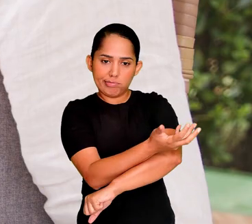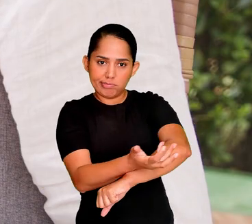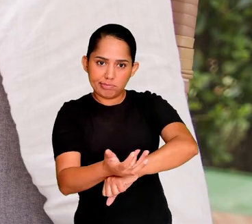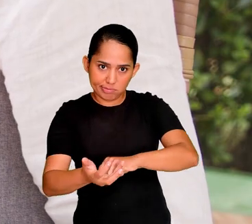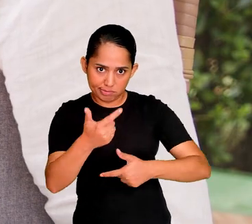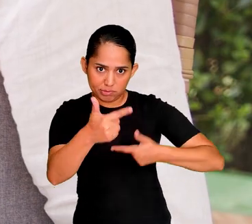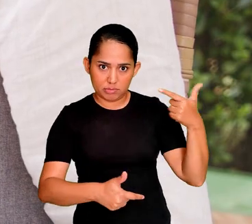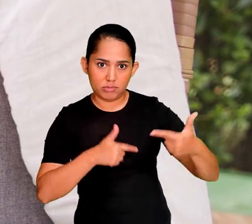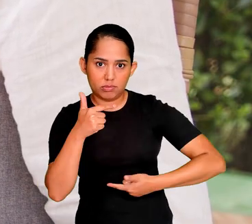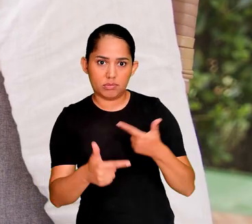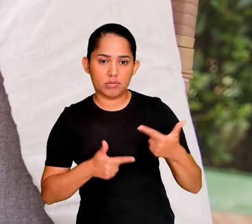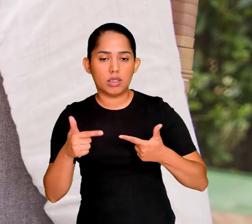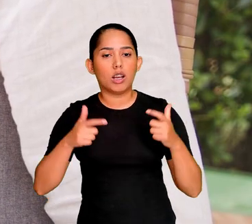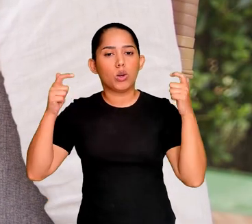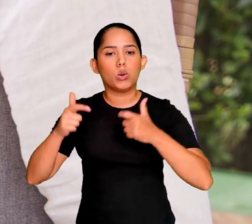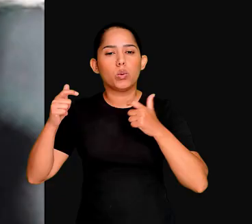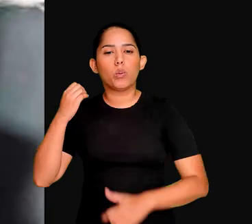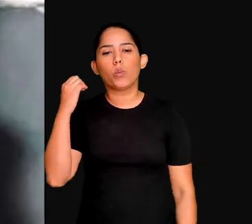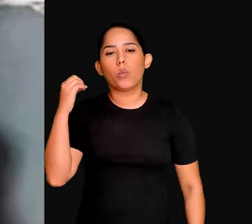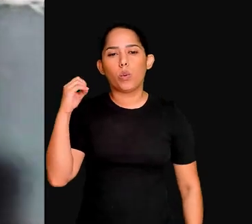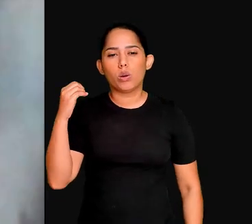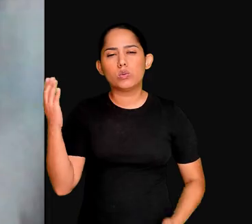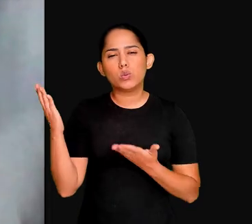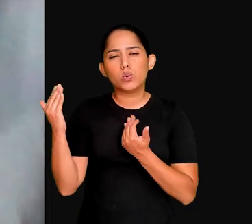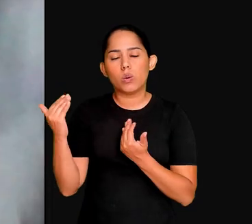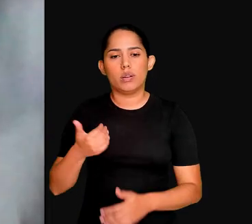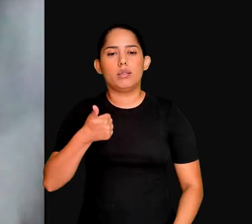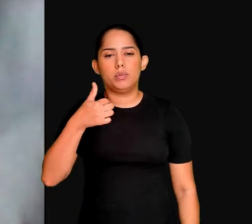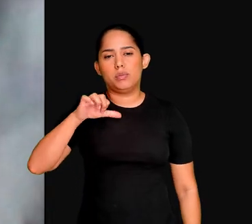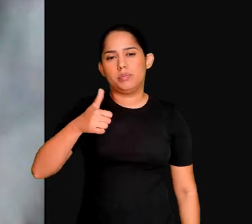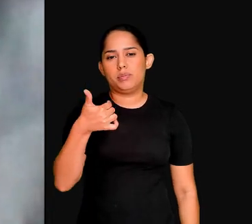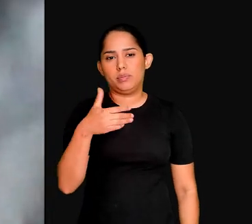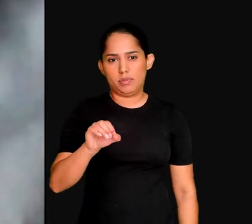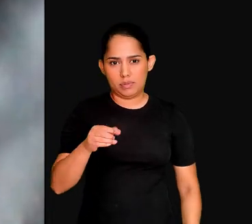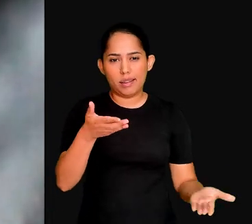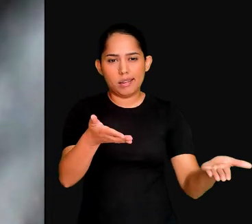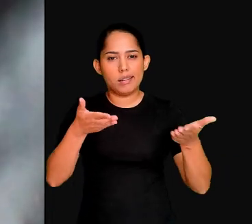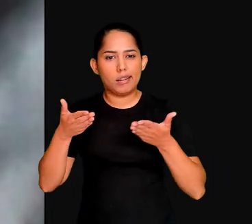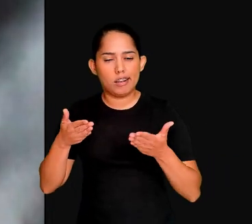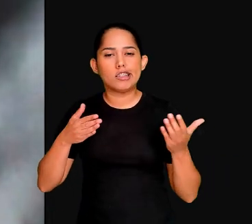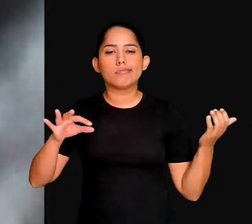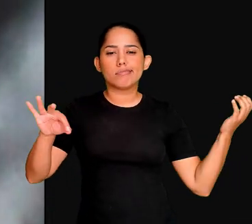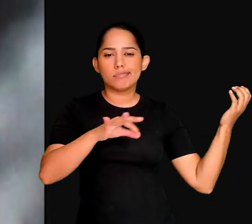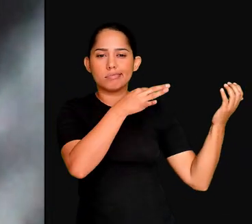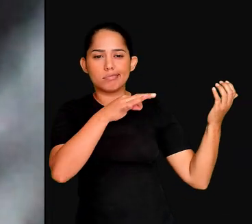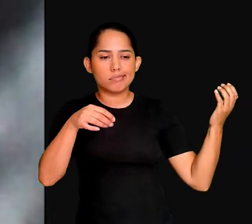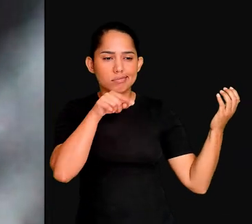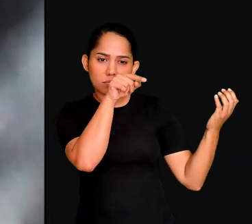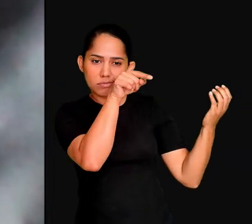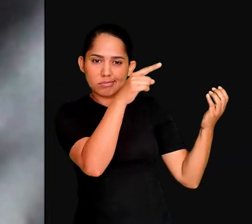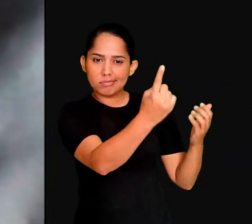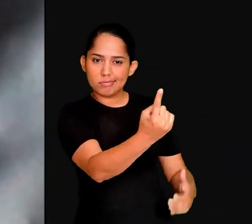em jardinagem e ele veio bem jovem para Porto Alegre. E em 1910 ele recebeu na casa dele um